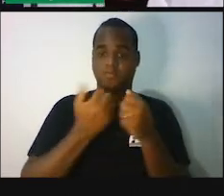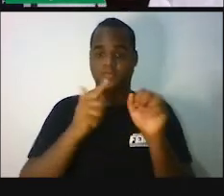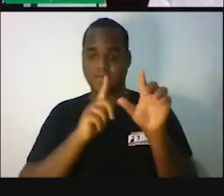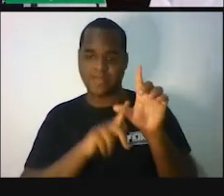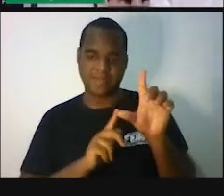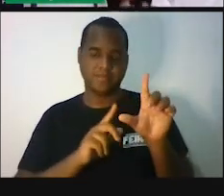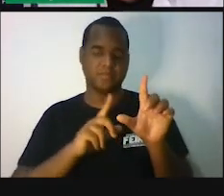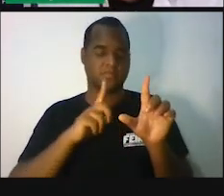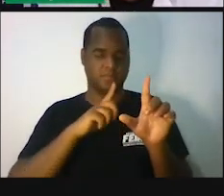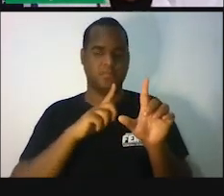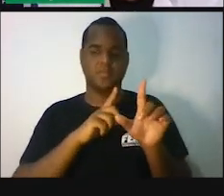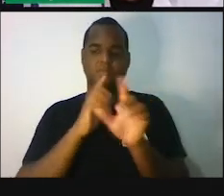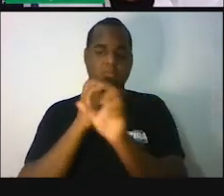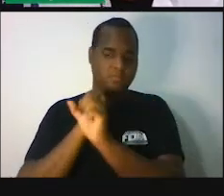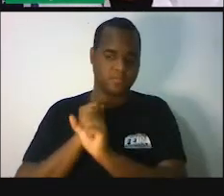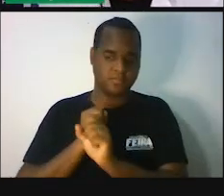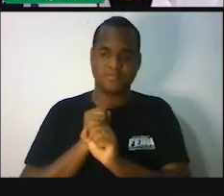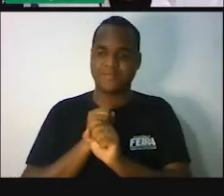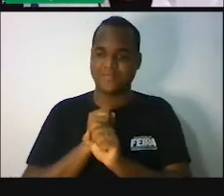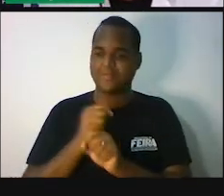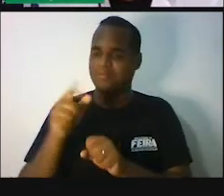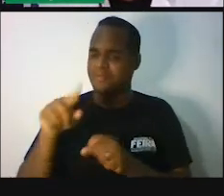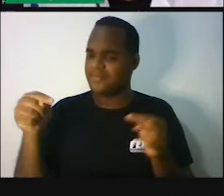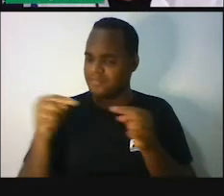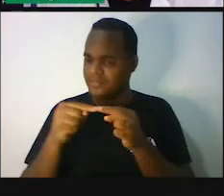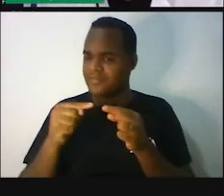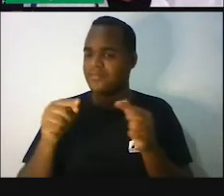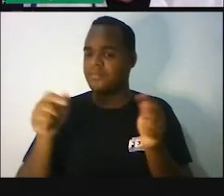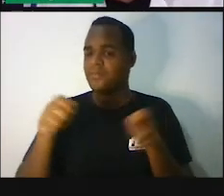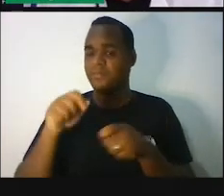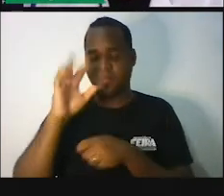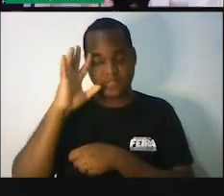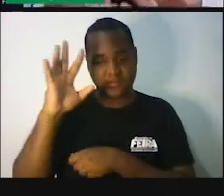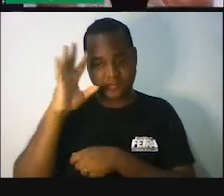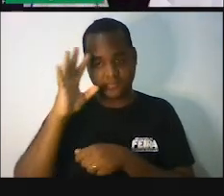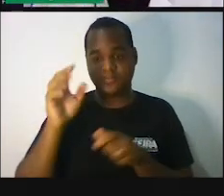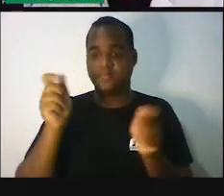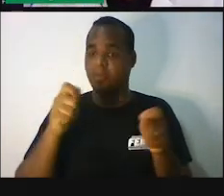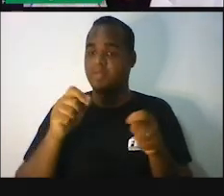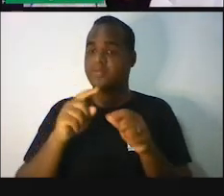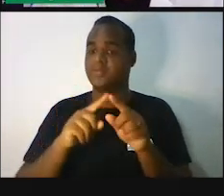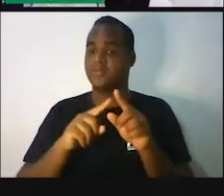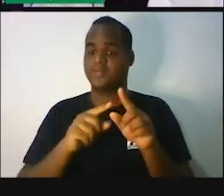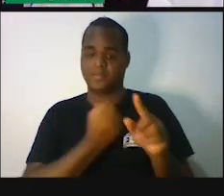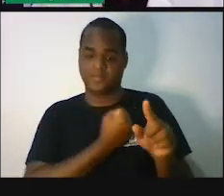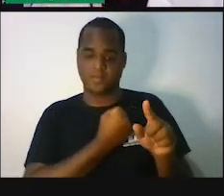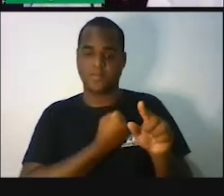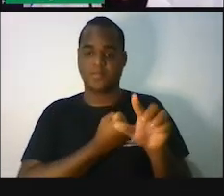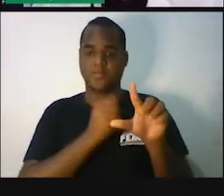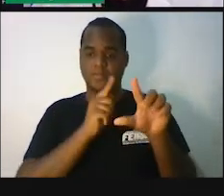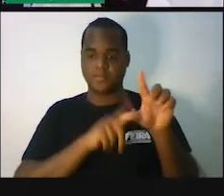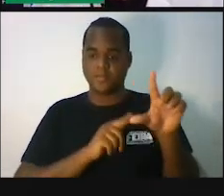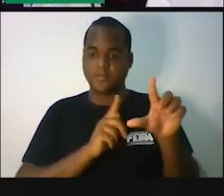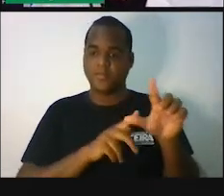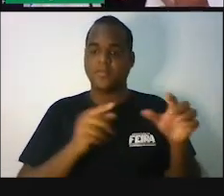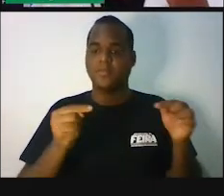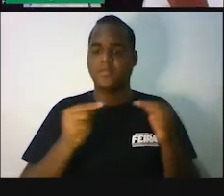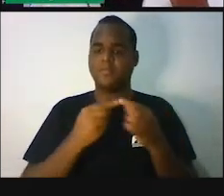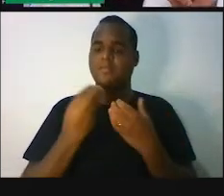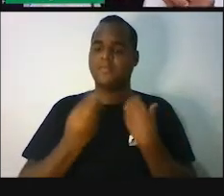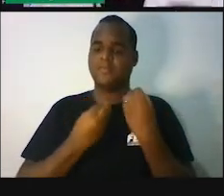letras. Então, essa situação, a gente vai pensar com números e letras. Como,